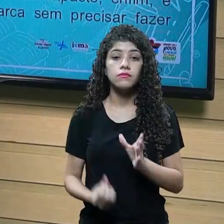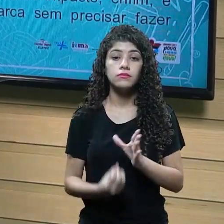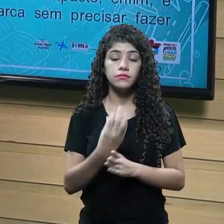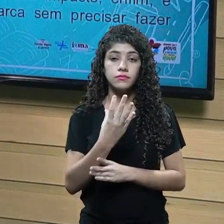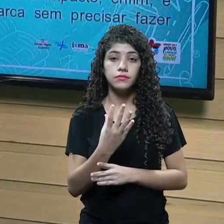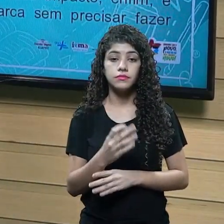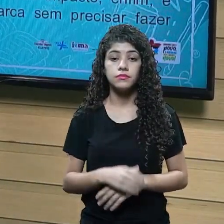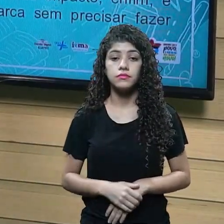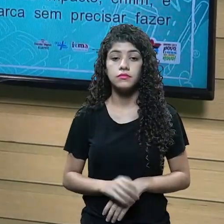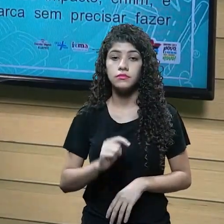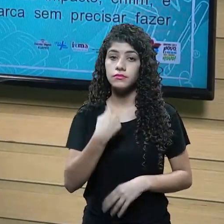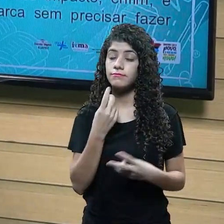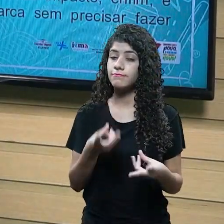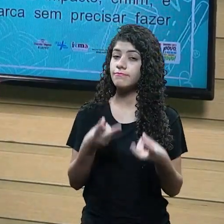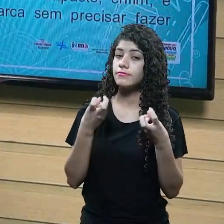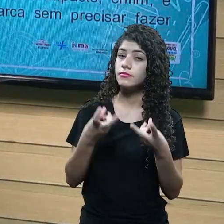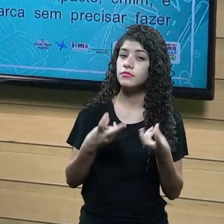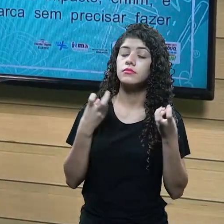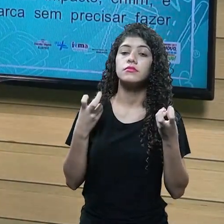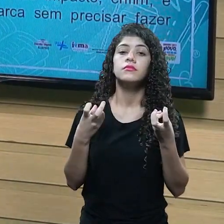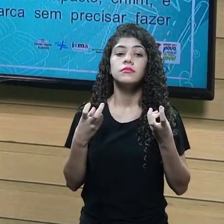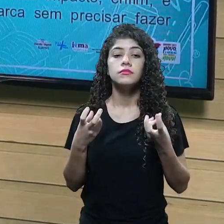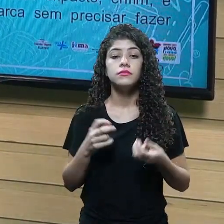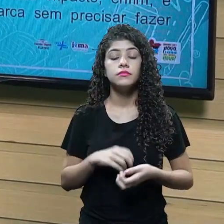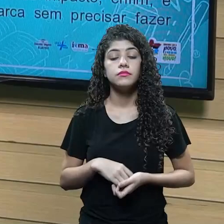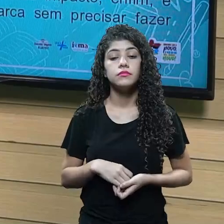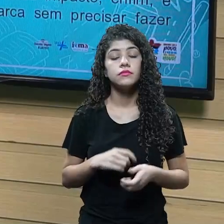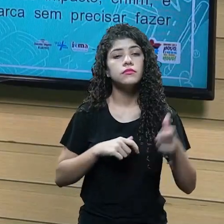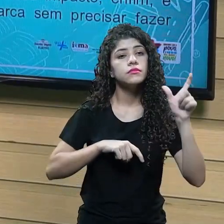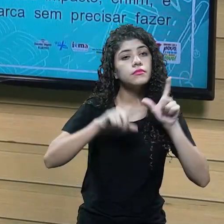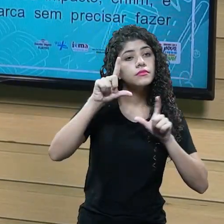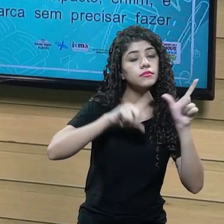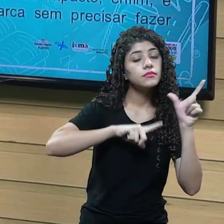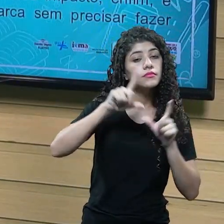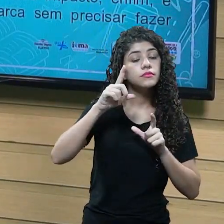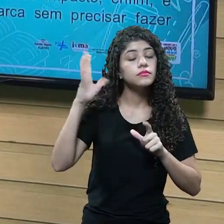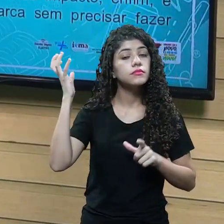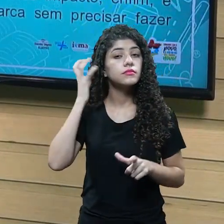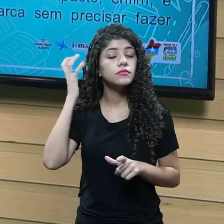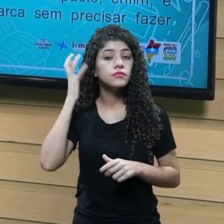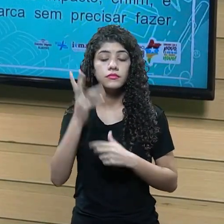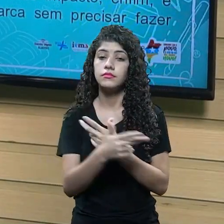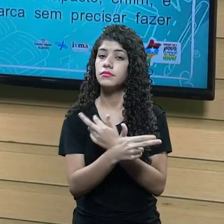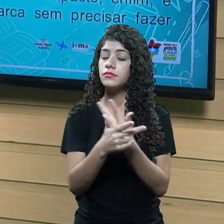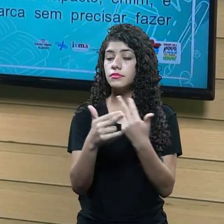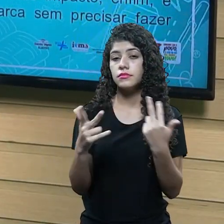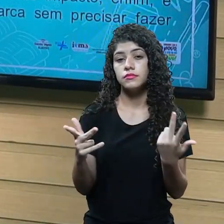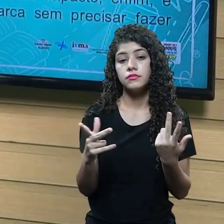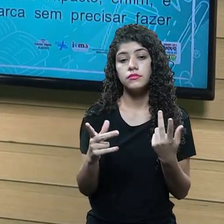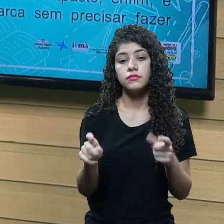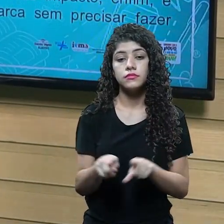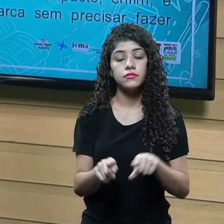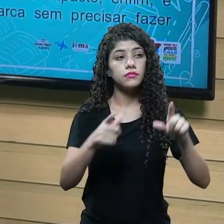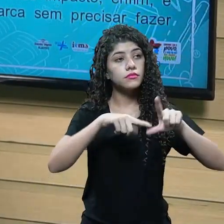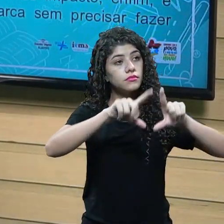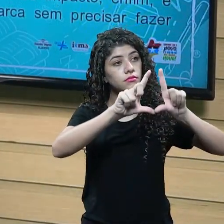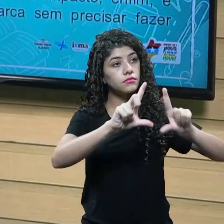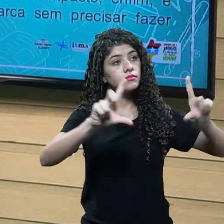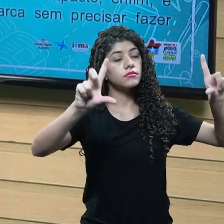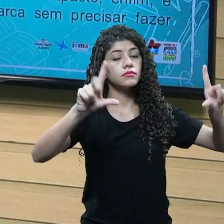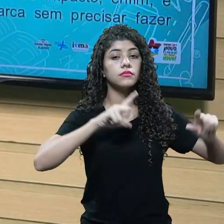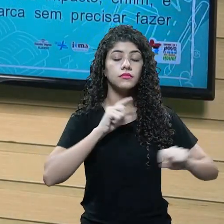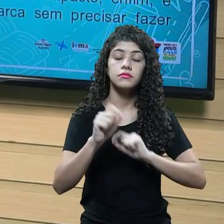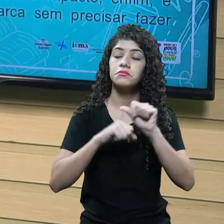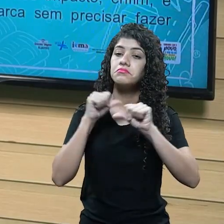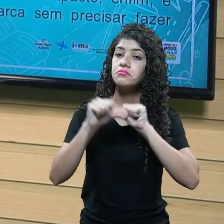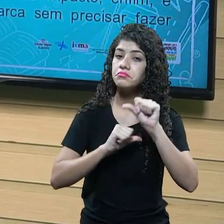que nós observamos no outro dia, essas propagandas comuns televisivas, através de rádios, e-mails, através de outdoors. Então isso tudo muda,